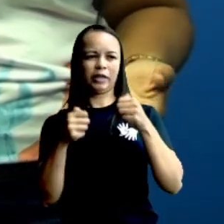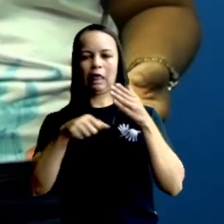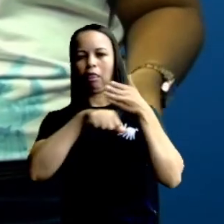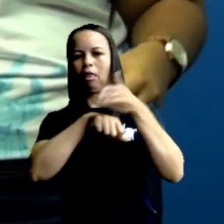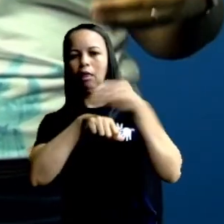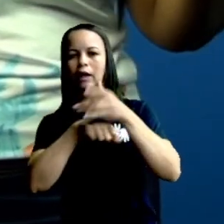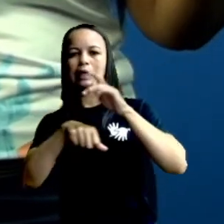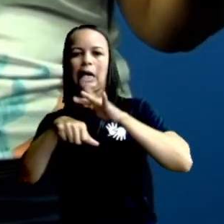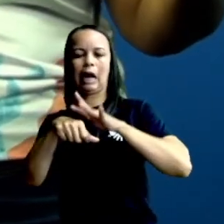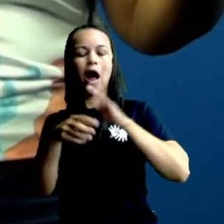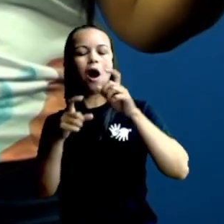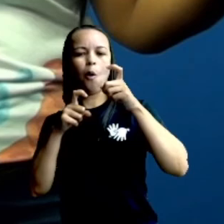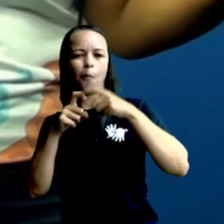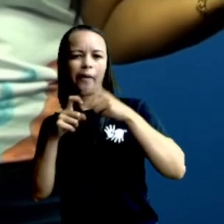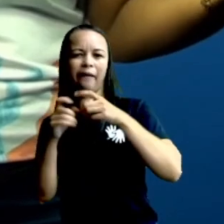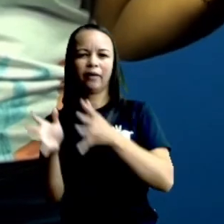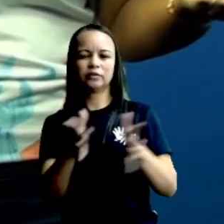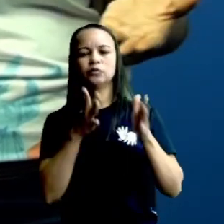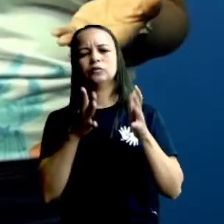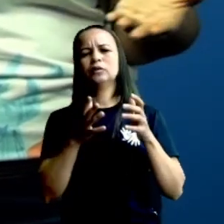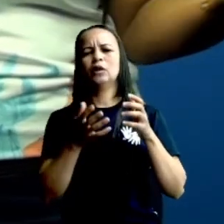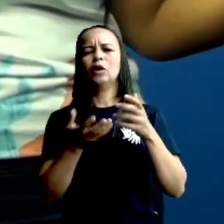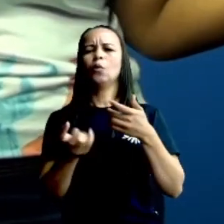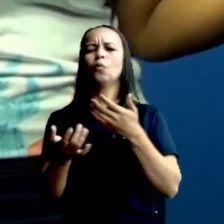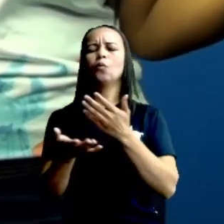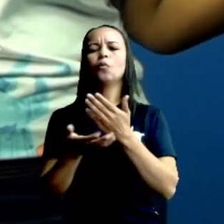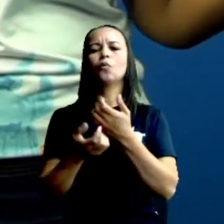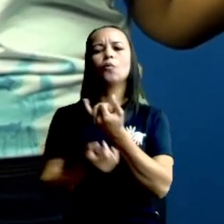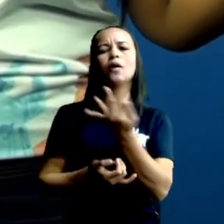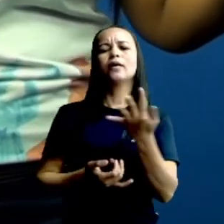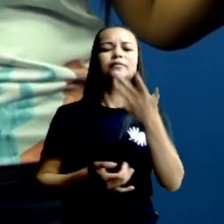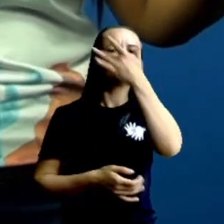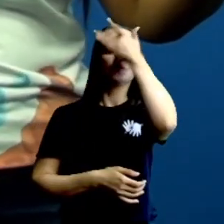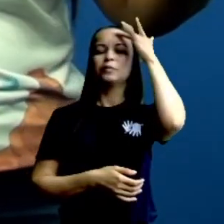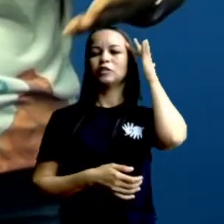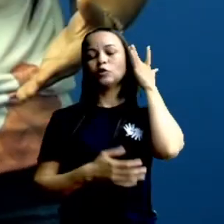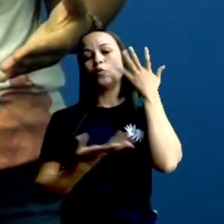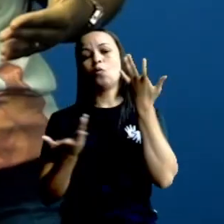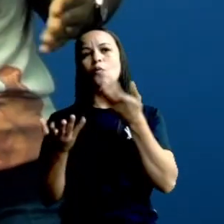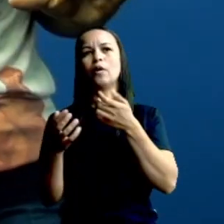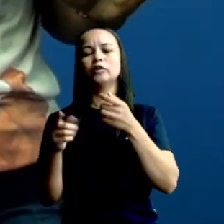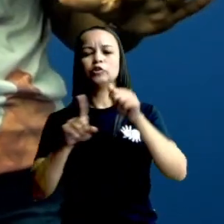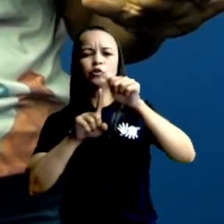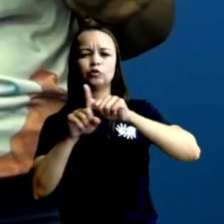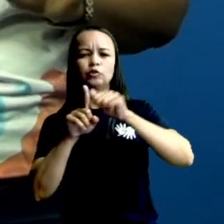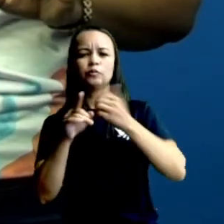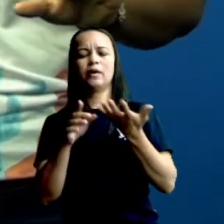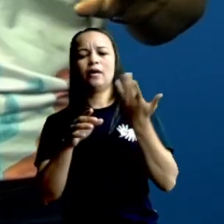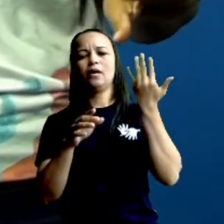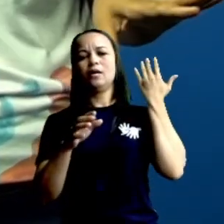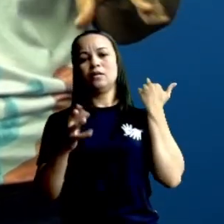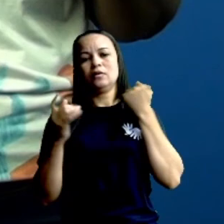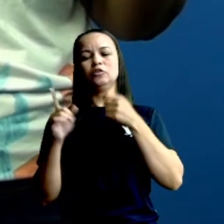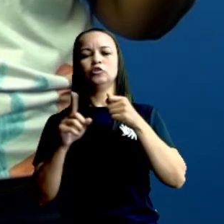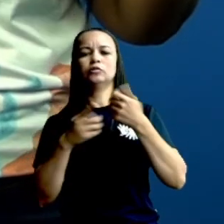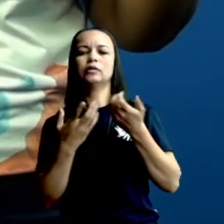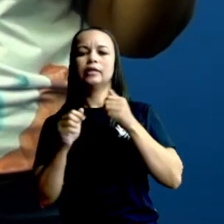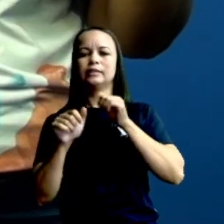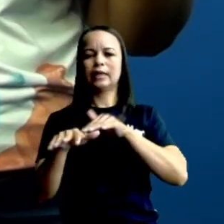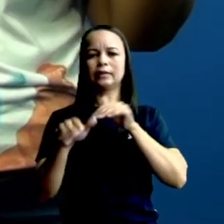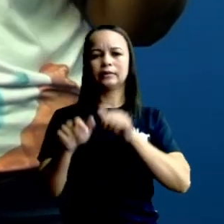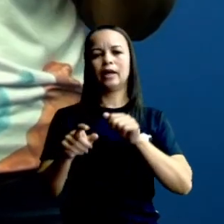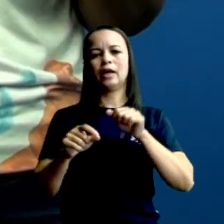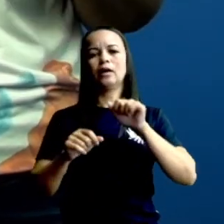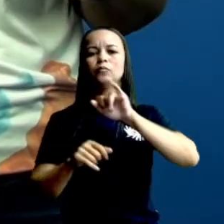médico, tá? Não morrer. Quantas e quantas pessoas aí, né? Principalmente nos meses ali entre julho, agosto e setembro, que os